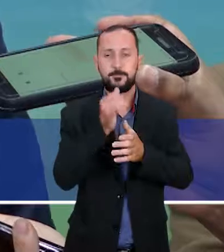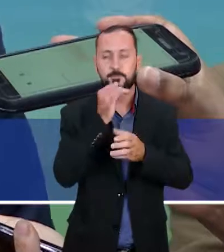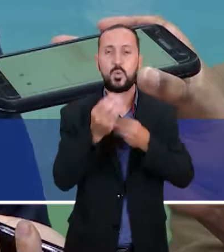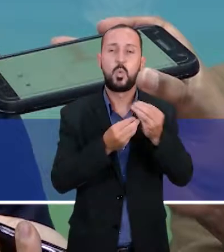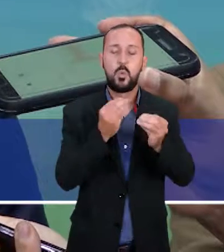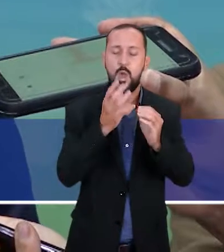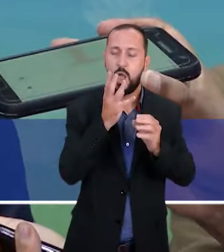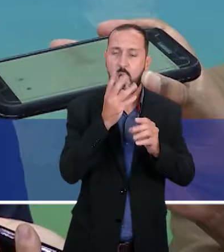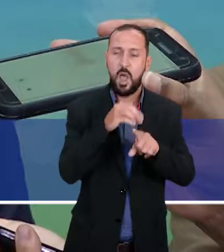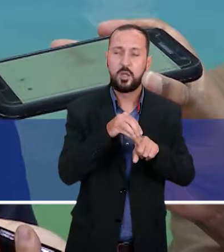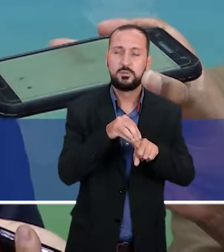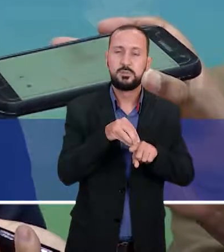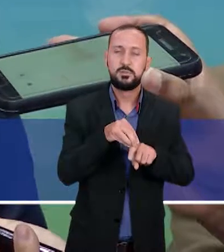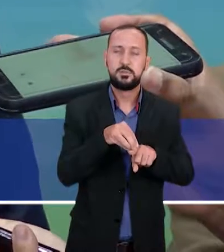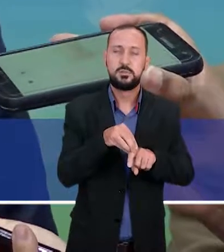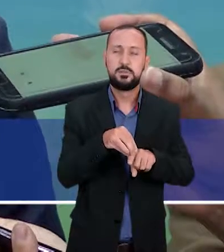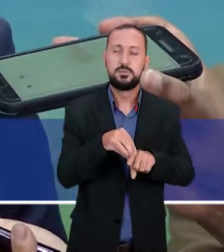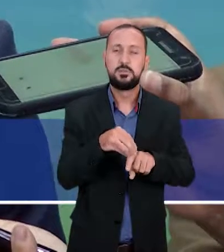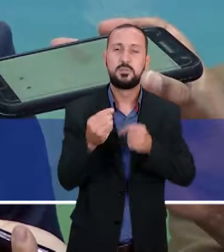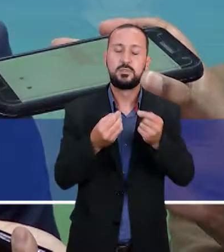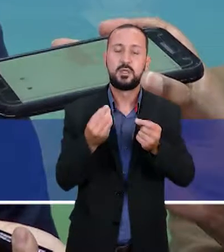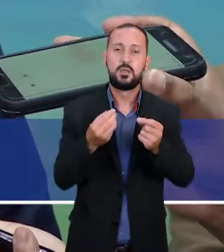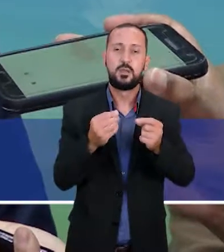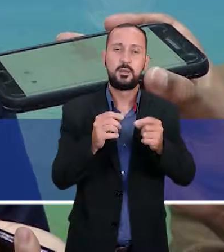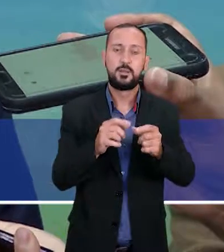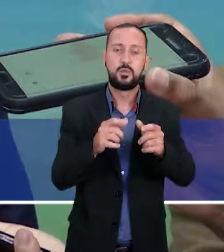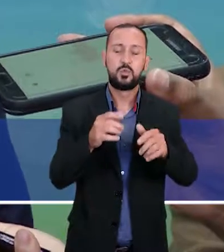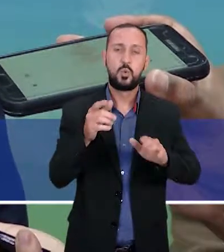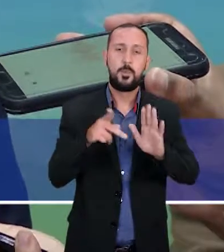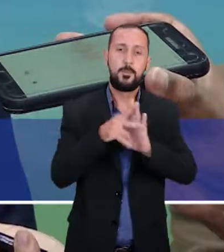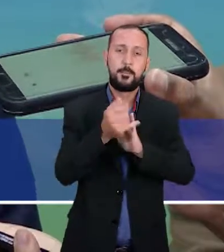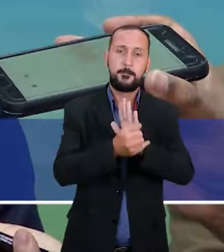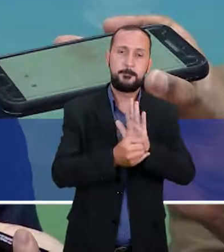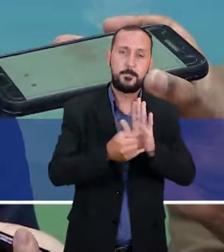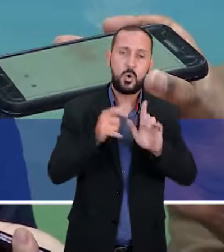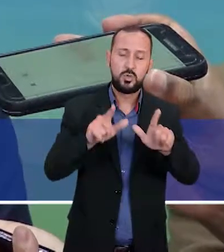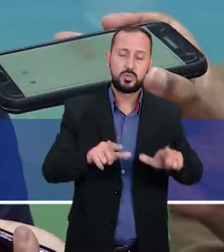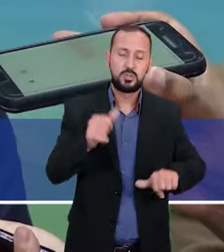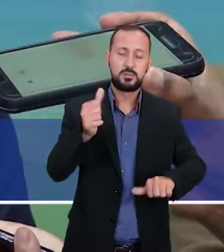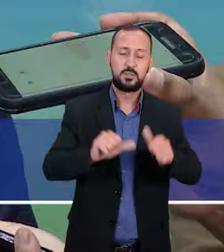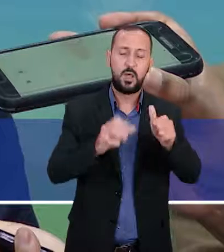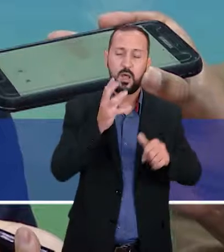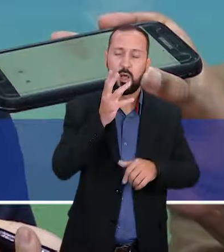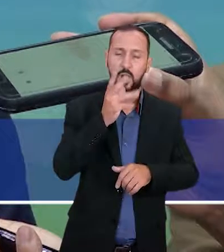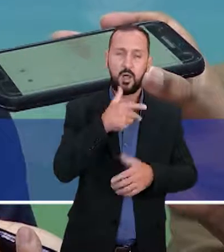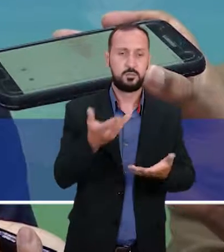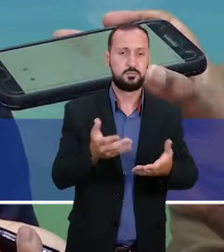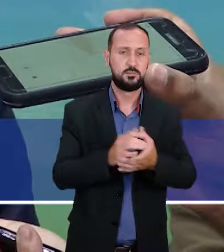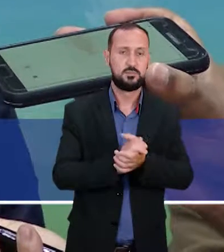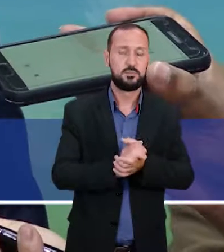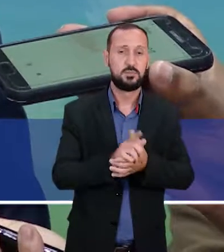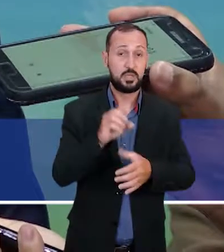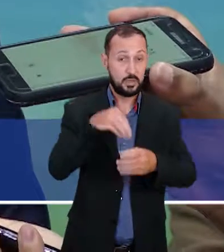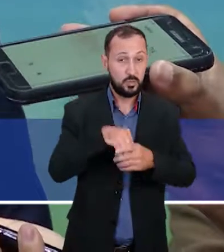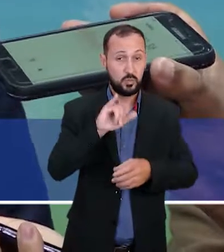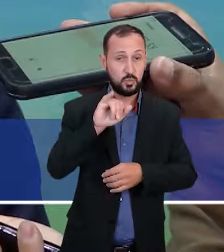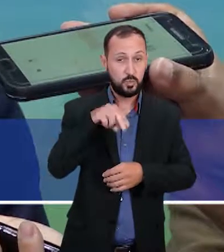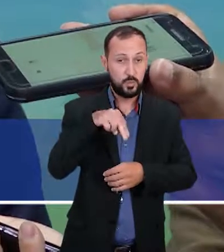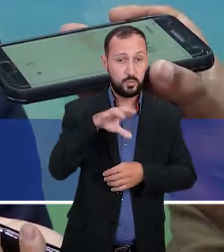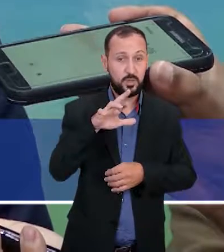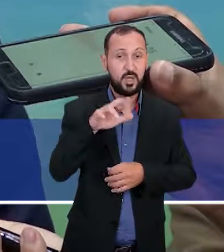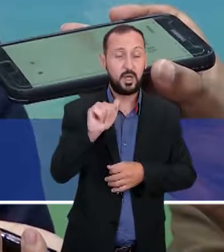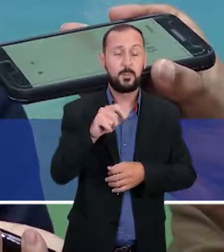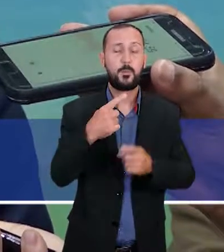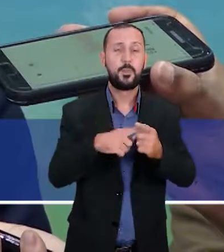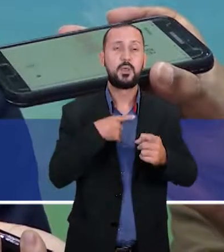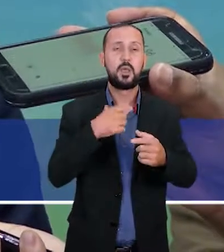a morosidade de análise dos projetos que estão no INCRA. Esse é um ponto crítico, porque